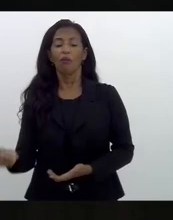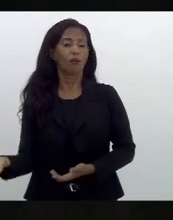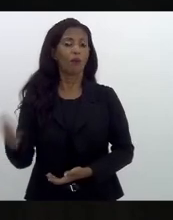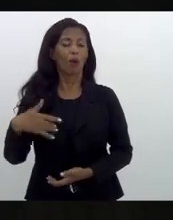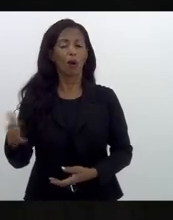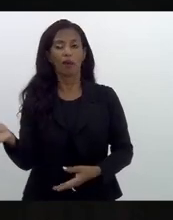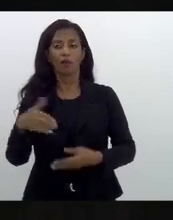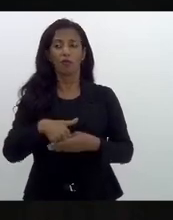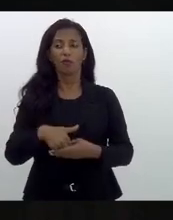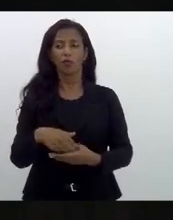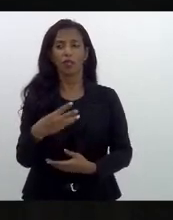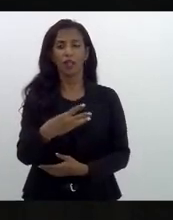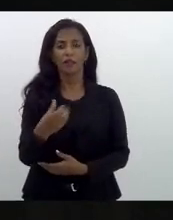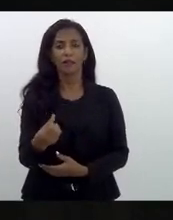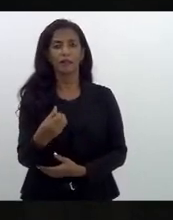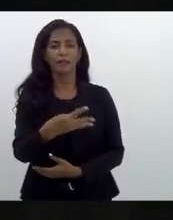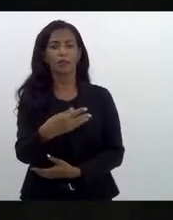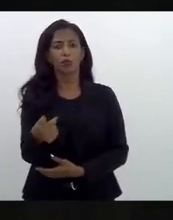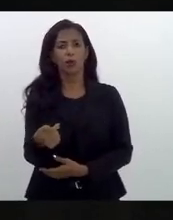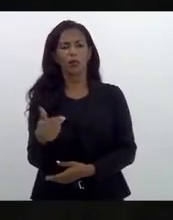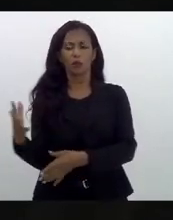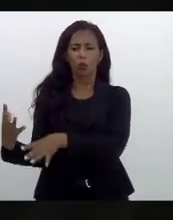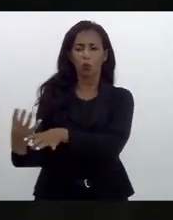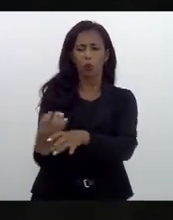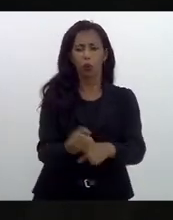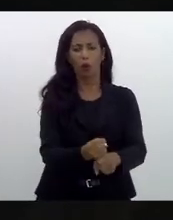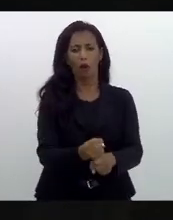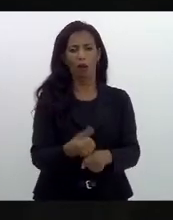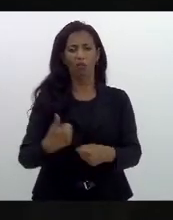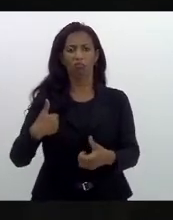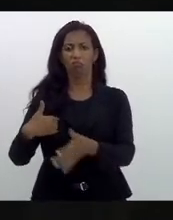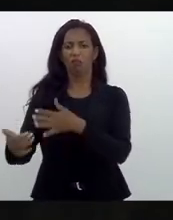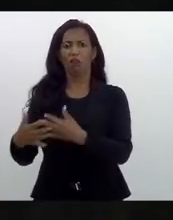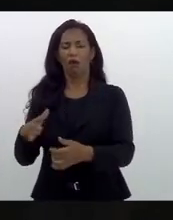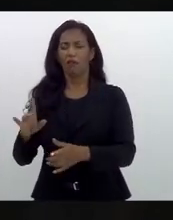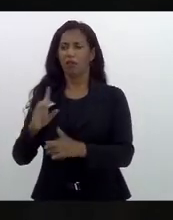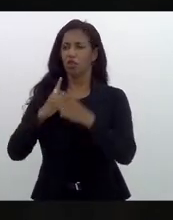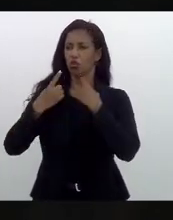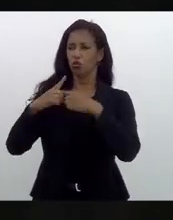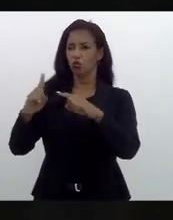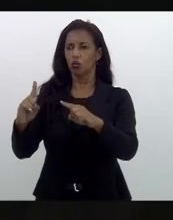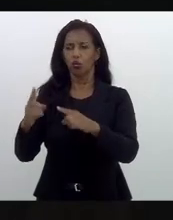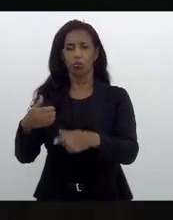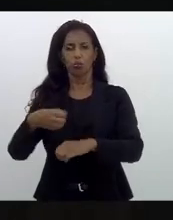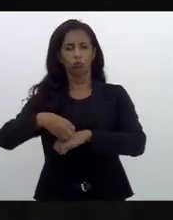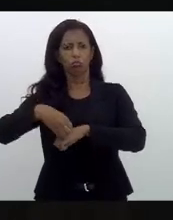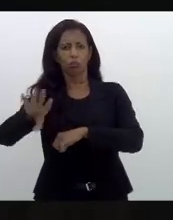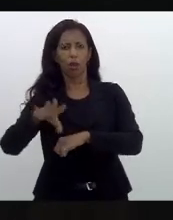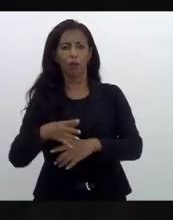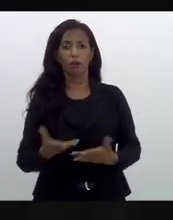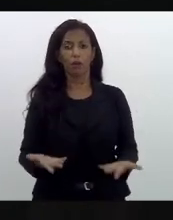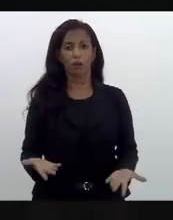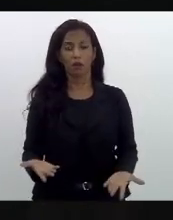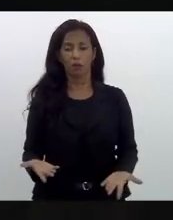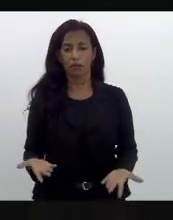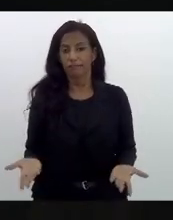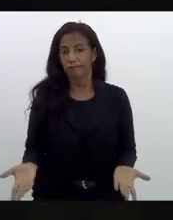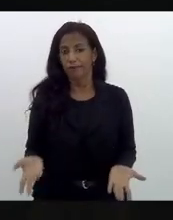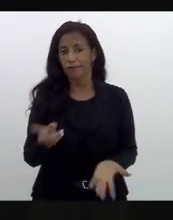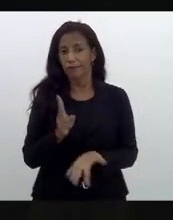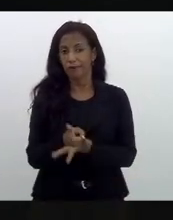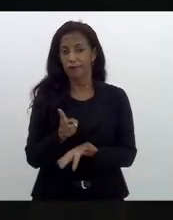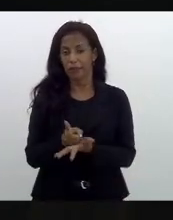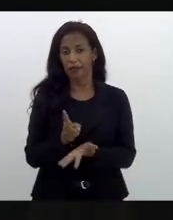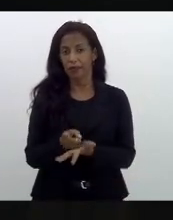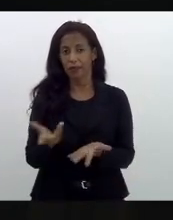votar 36 42 já contava os votos deixava fazer discurso deixava caminhar para as galerias e sempre